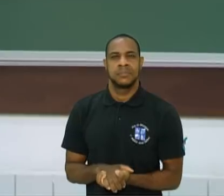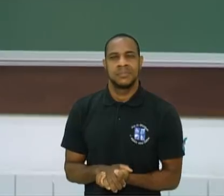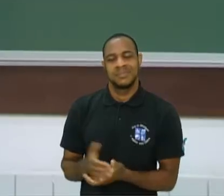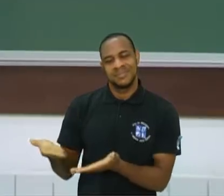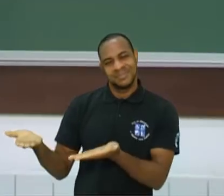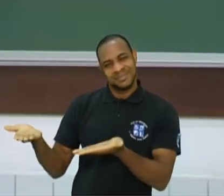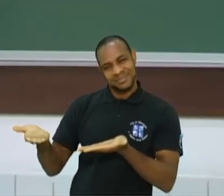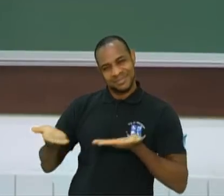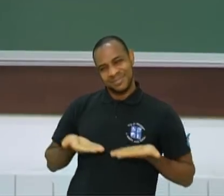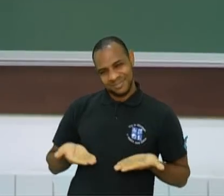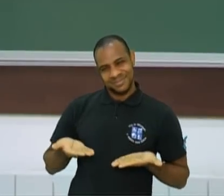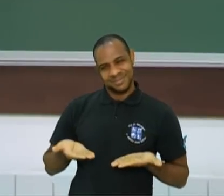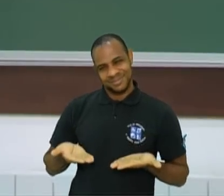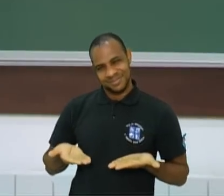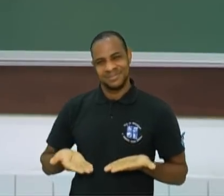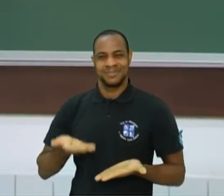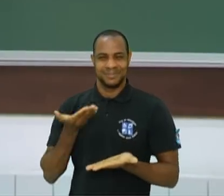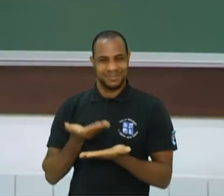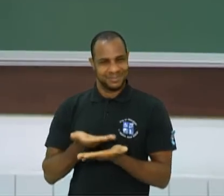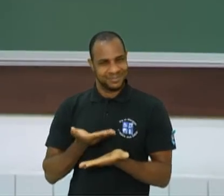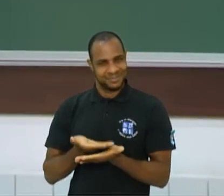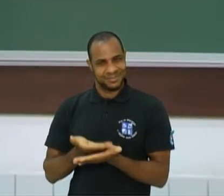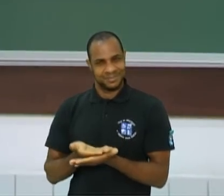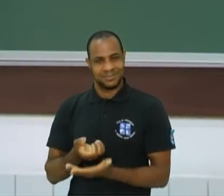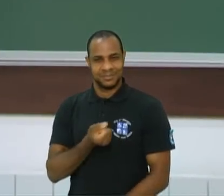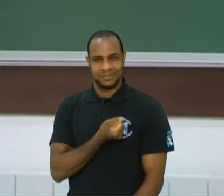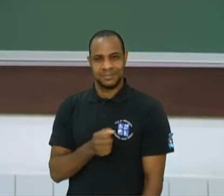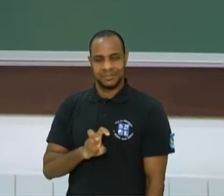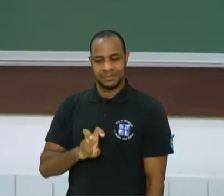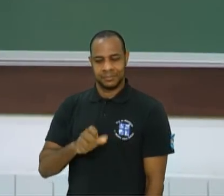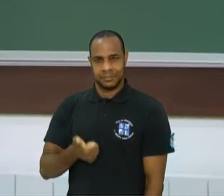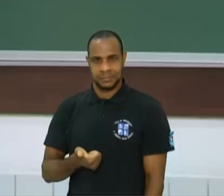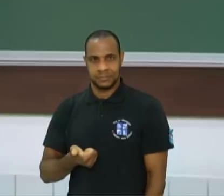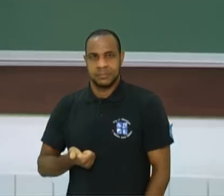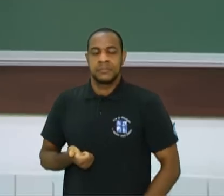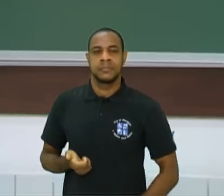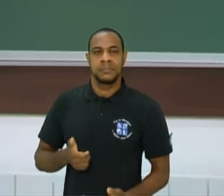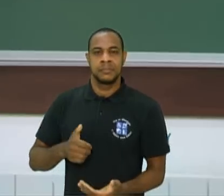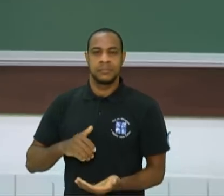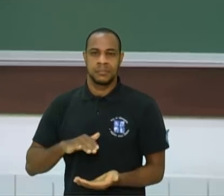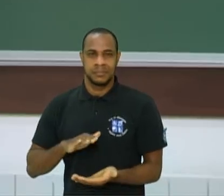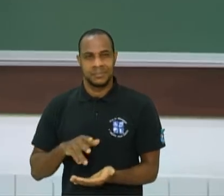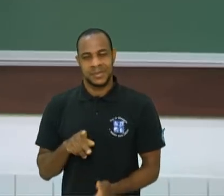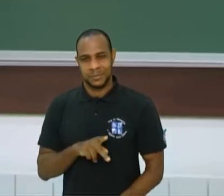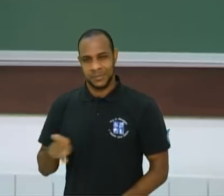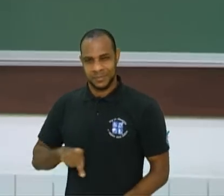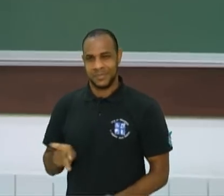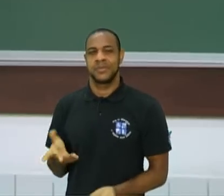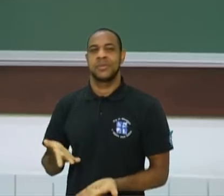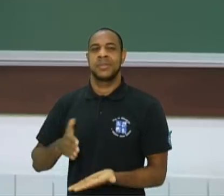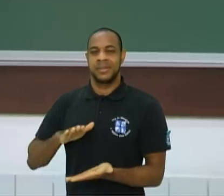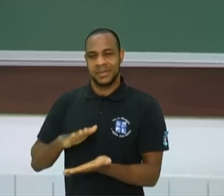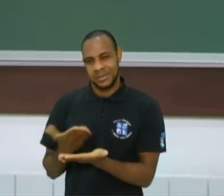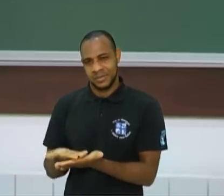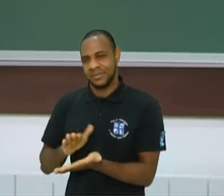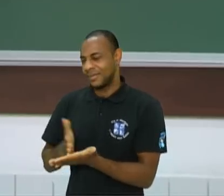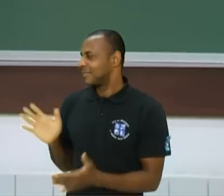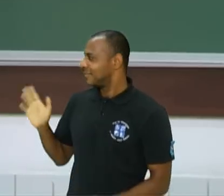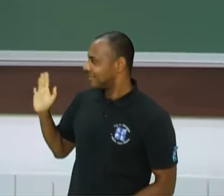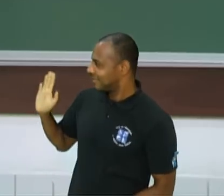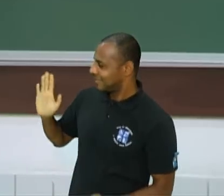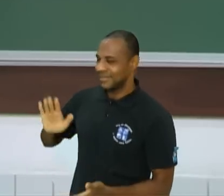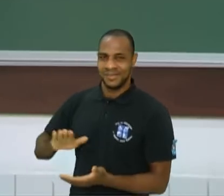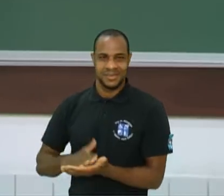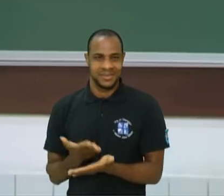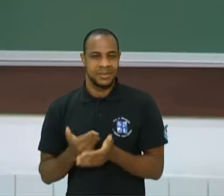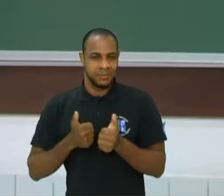sejam bem-vindos à aula 51, né? Professora Rutineia e o Val, nosso intérprete, ele